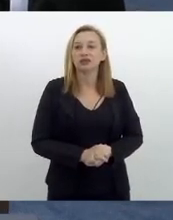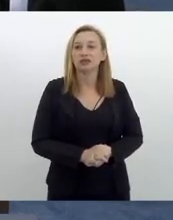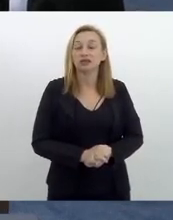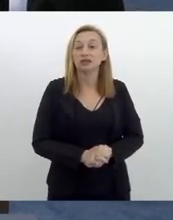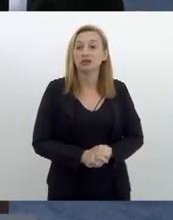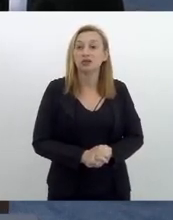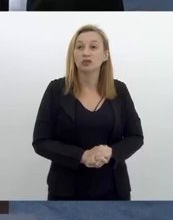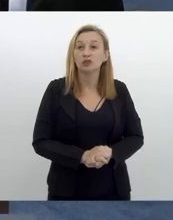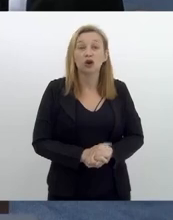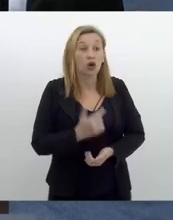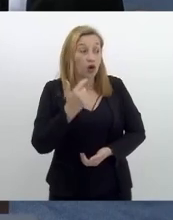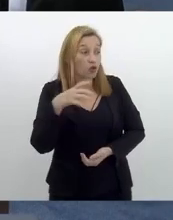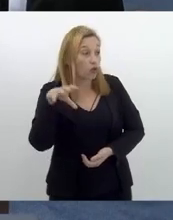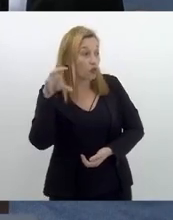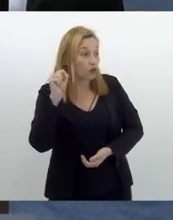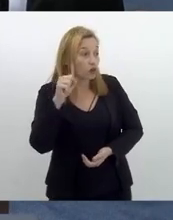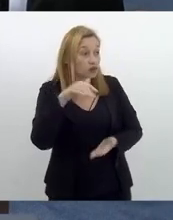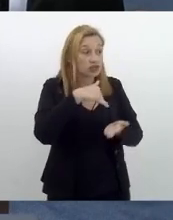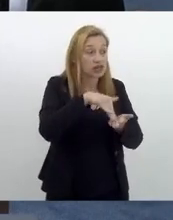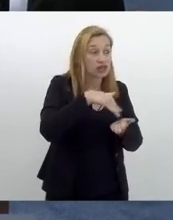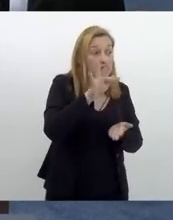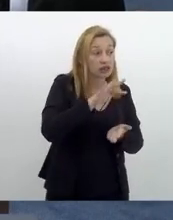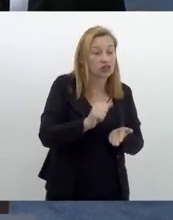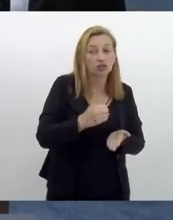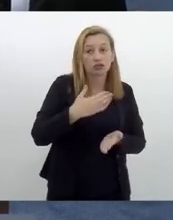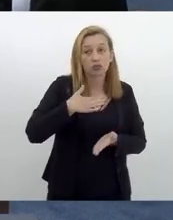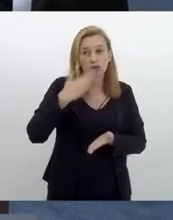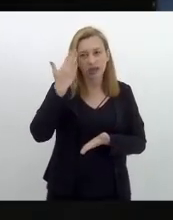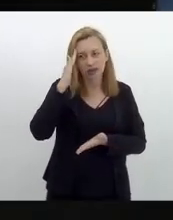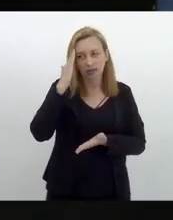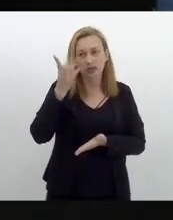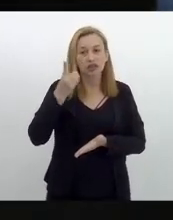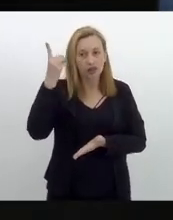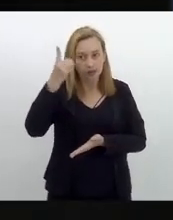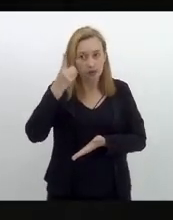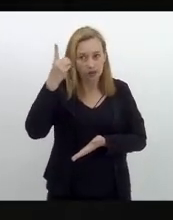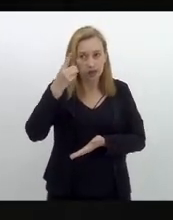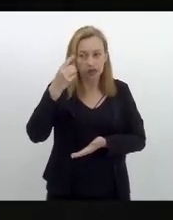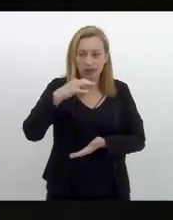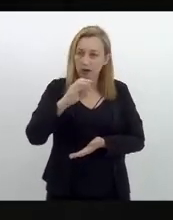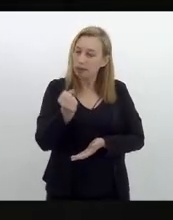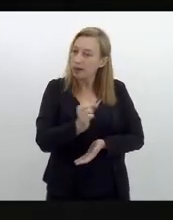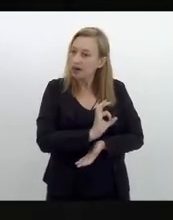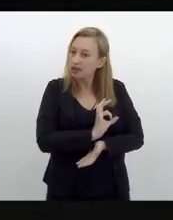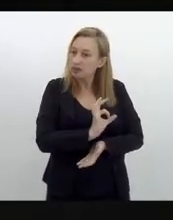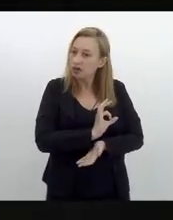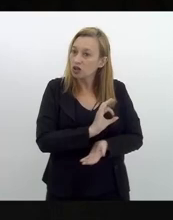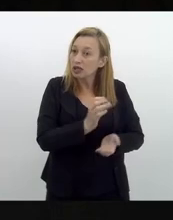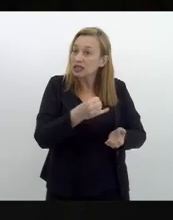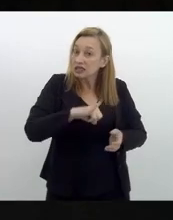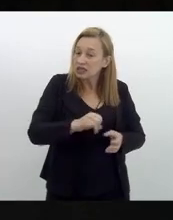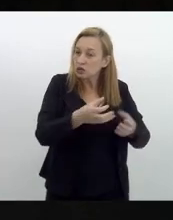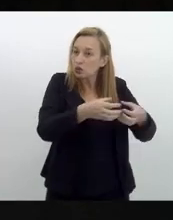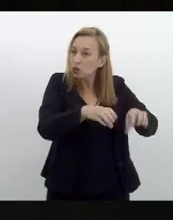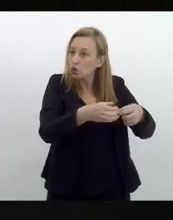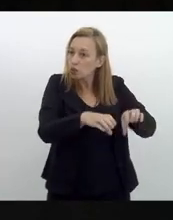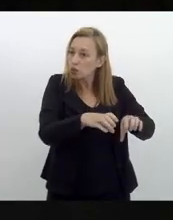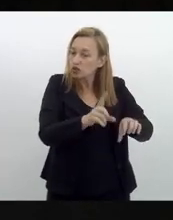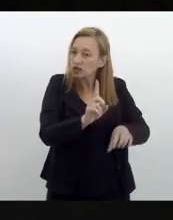Eu vou ouvir o secretário de Fazenda no meu entendimento, deputada Márcio, no meu entendimento, se o concurso não estiver